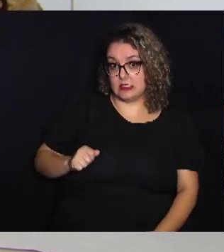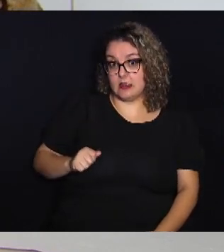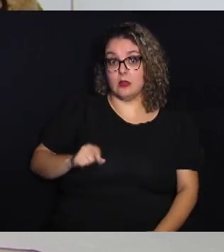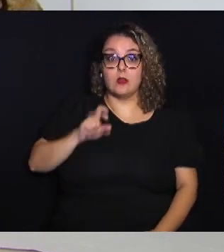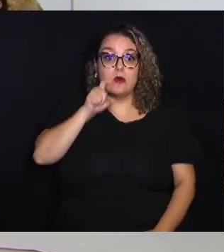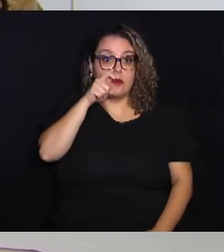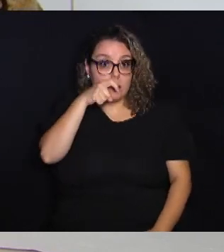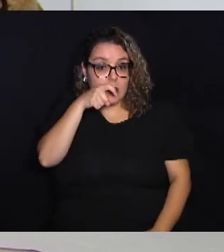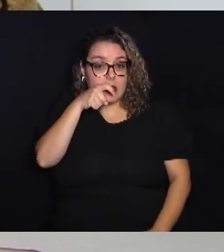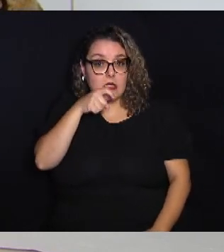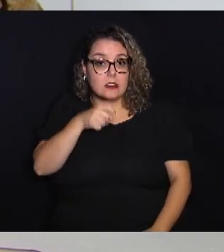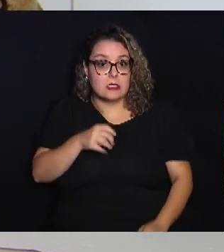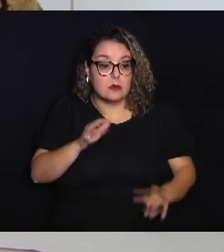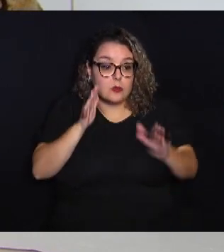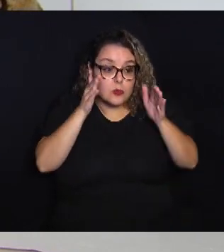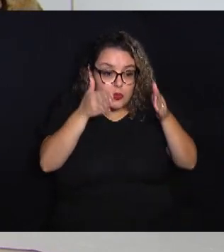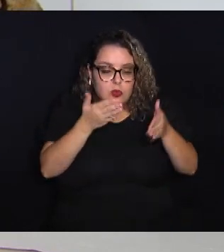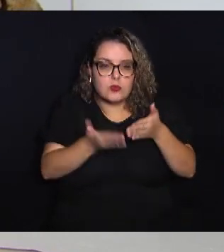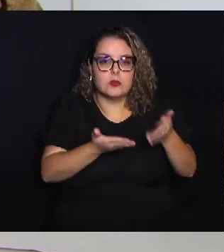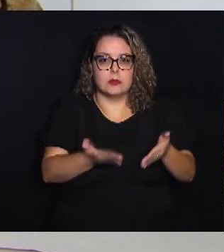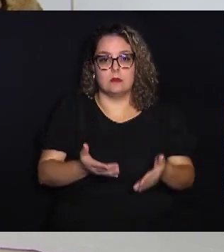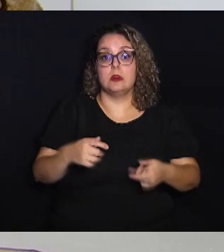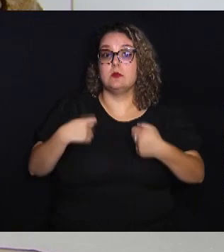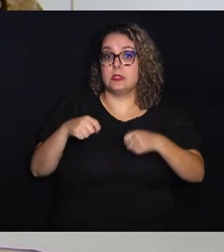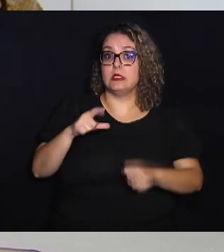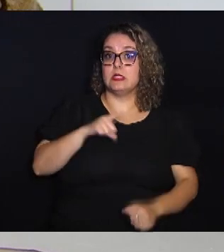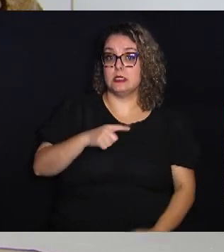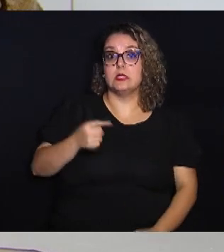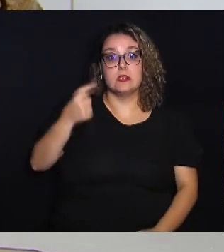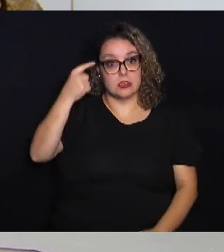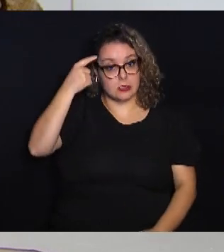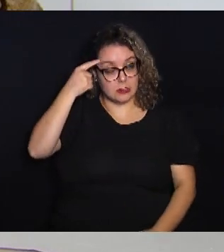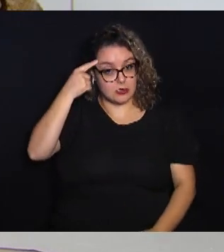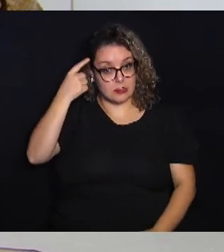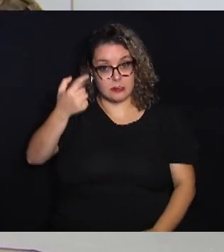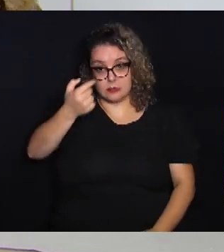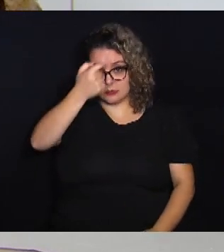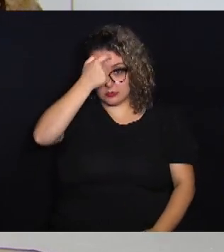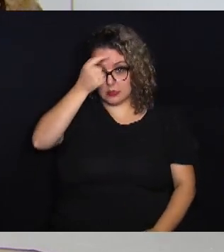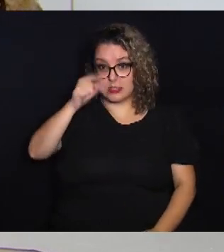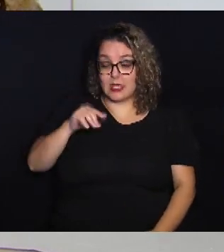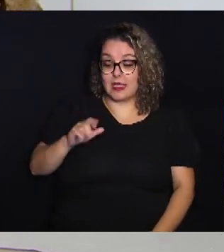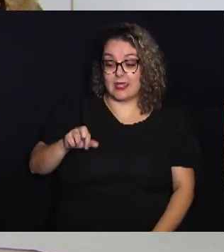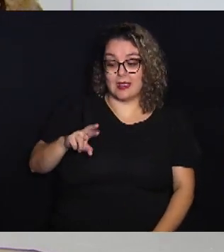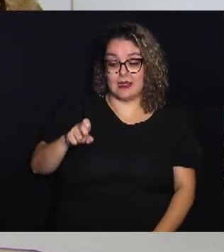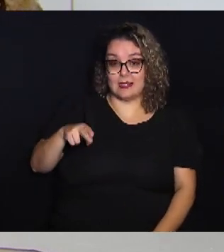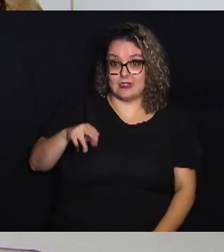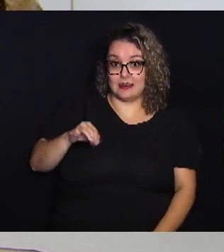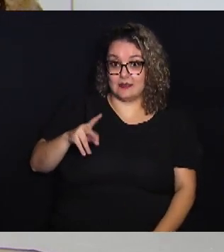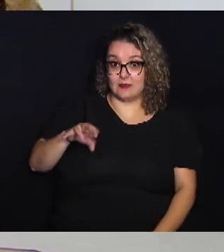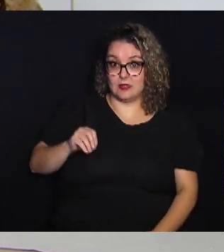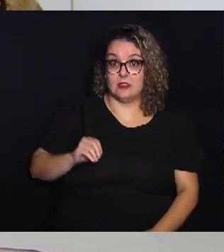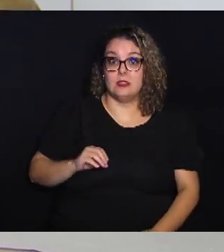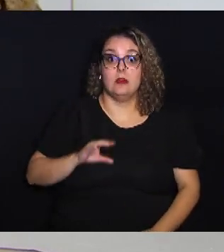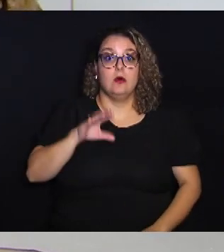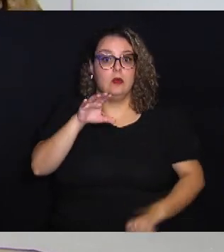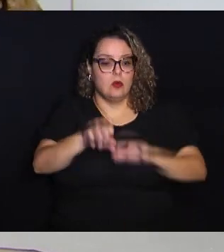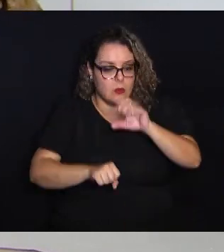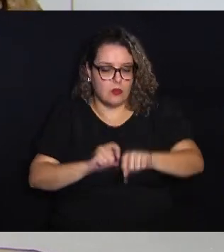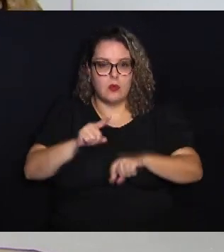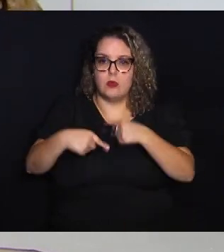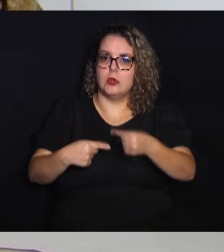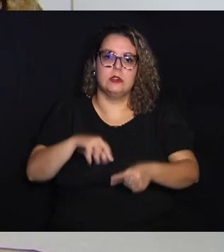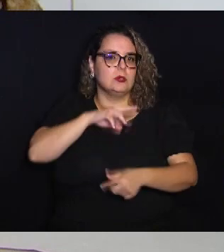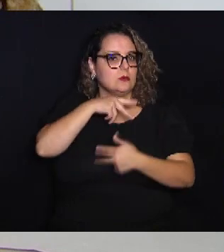mais a nossa atenção, né? Só que a gente tem que ter ciência que é um animal carnívoro, então ela come outros